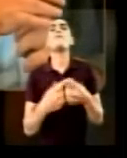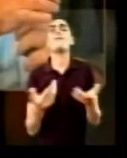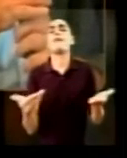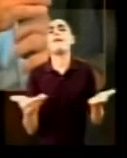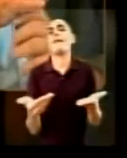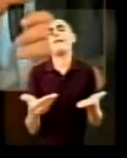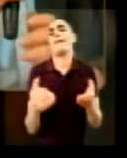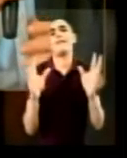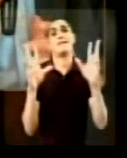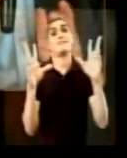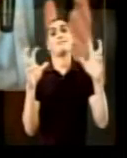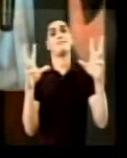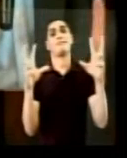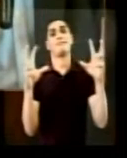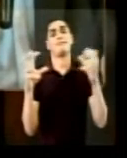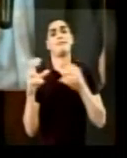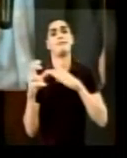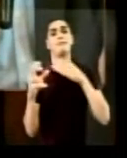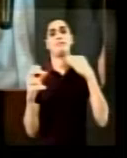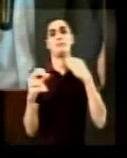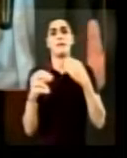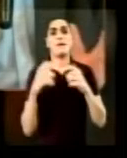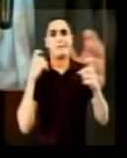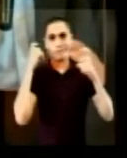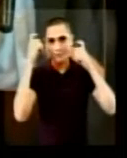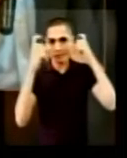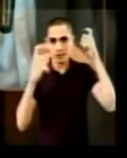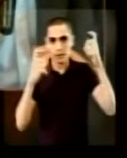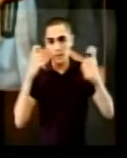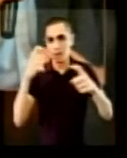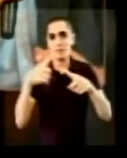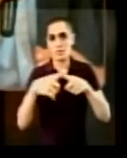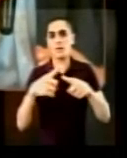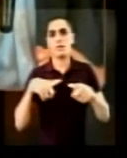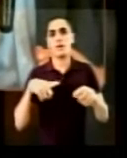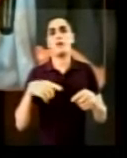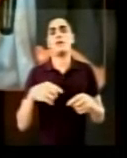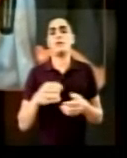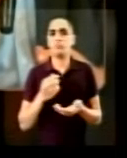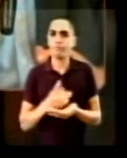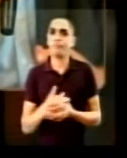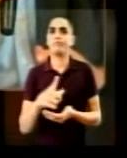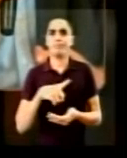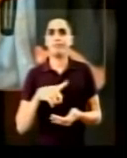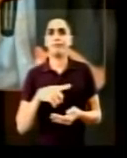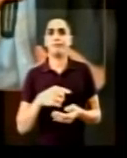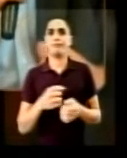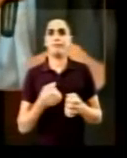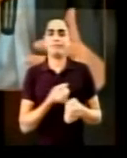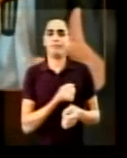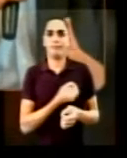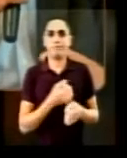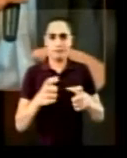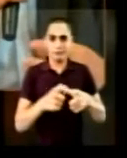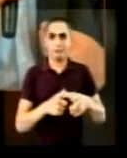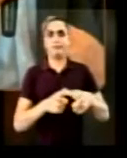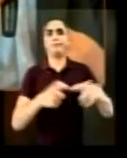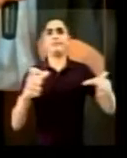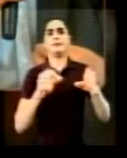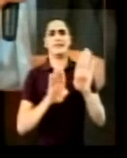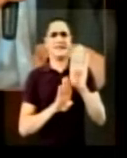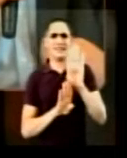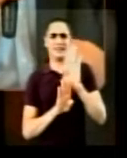número ainda reflexo lá de trás, mas um número alto de mortalidade. Então, a gente tem que